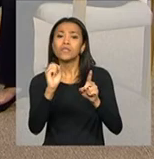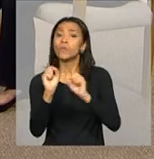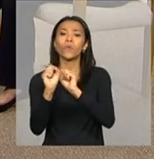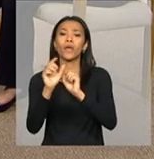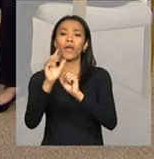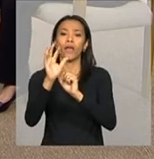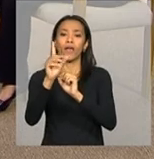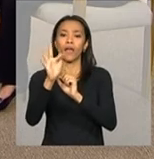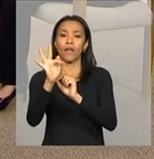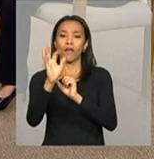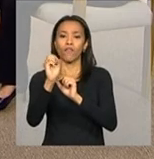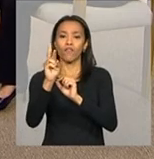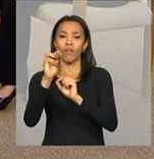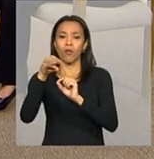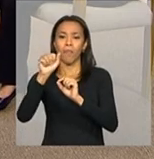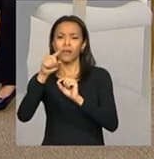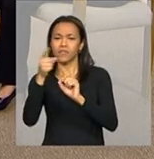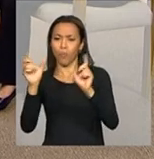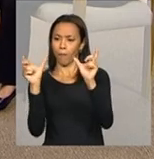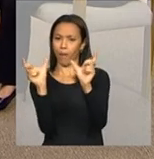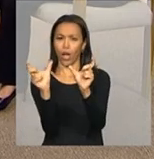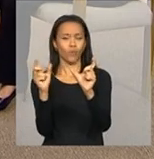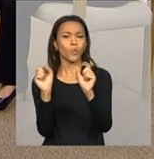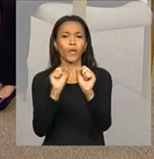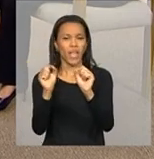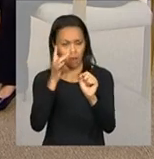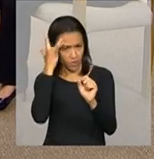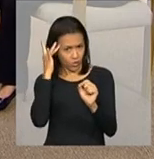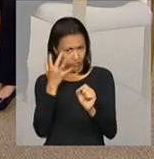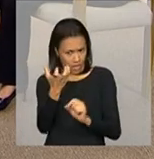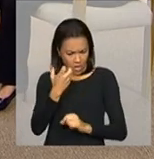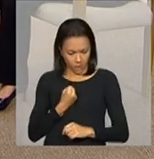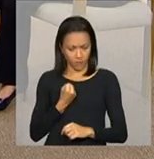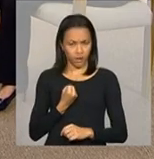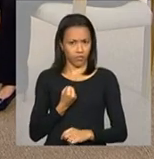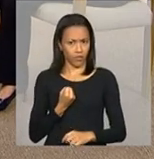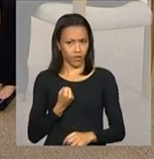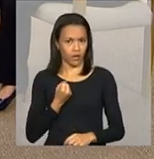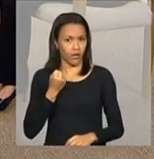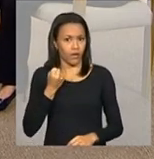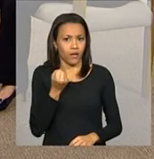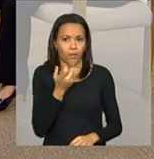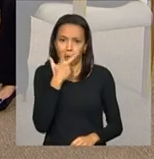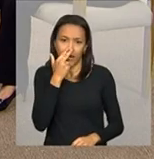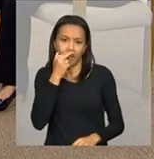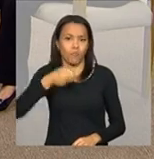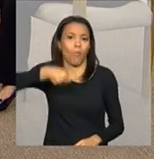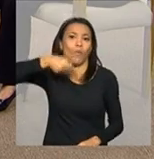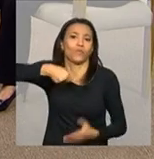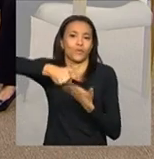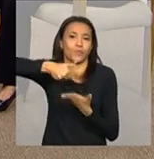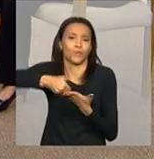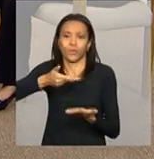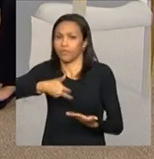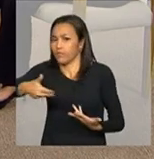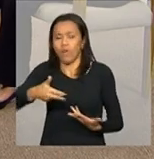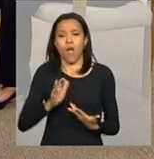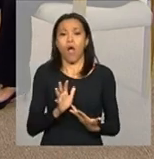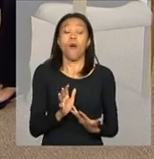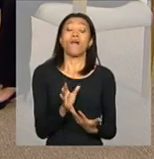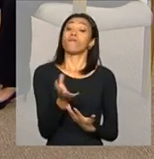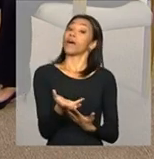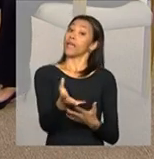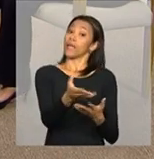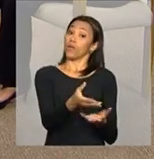Bolsa Formação não significa que a pessoa vá receber um benefício entendido como bolsa. Ela receberá o